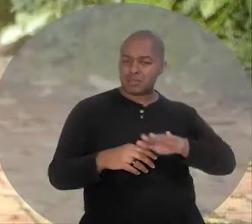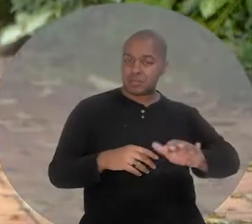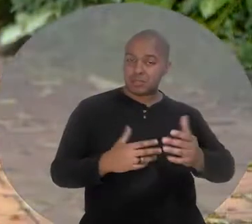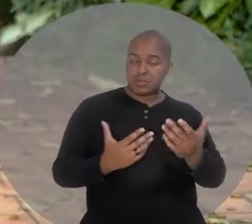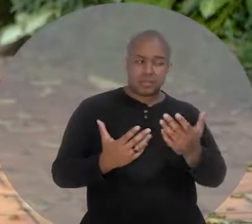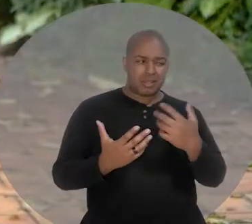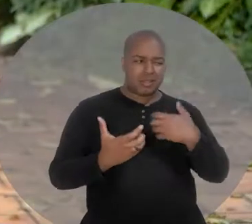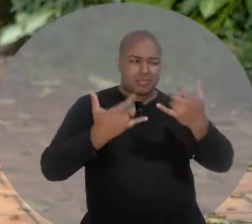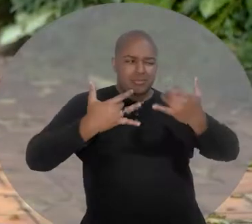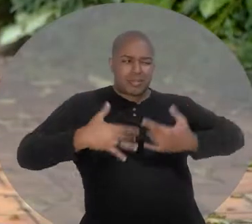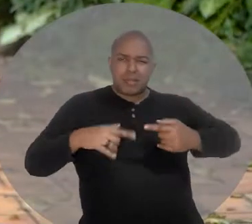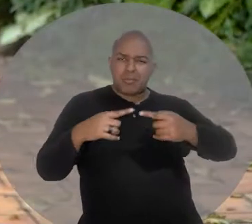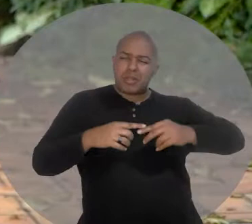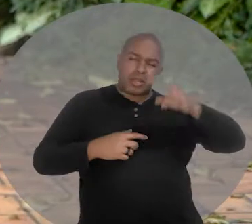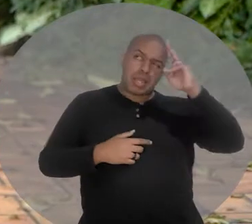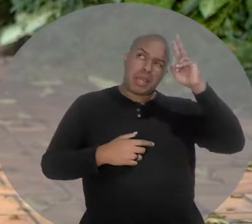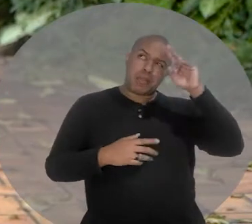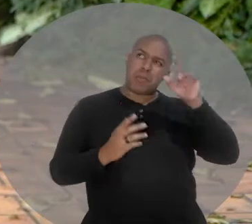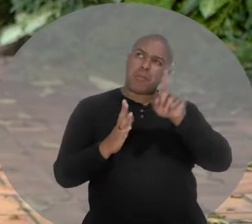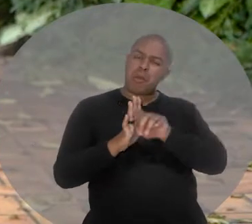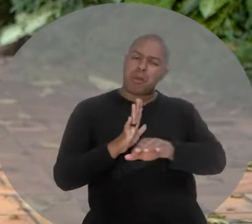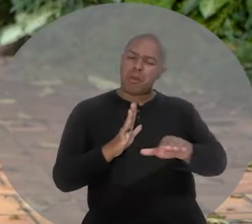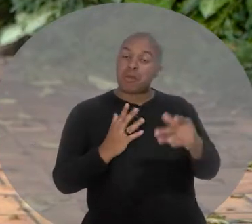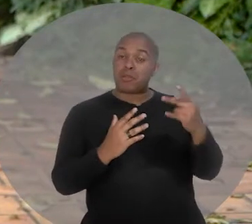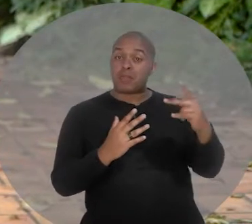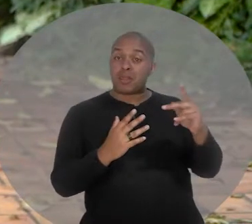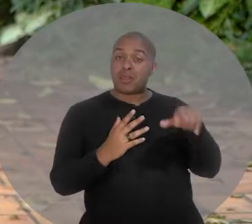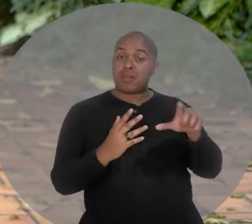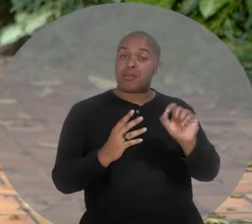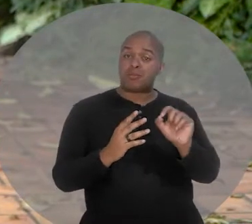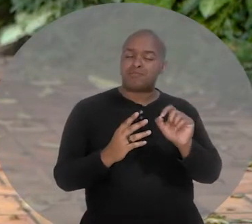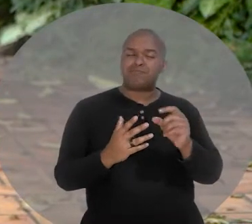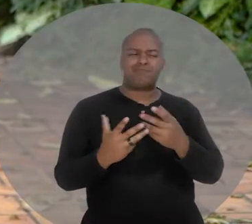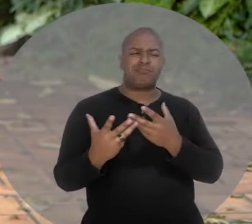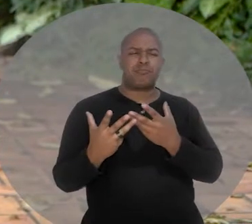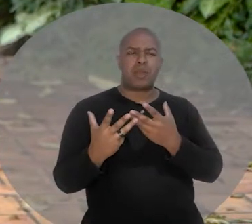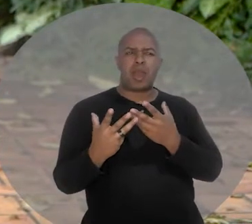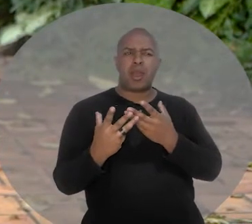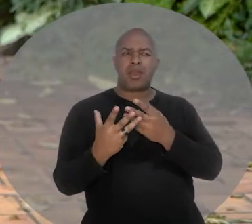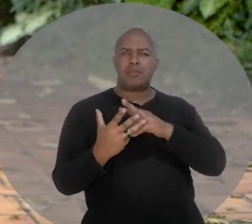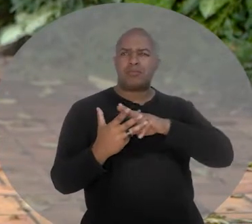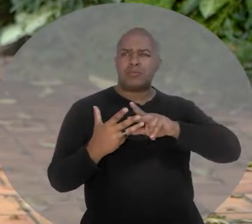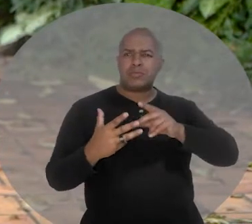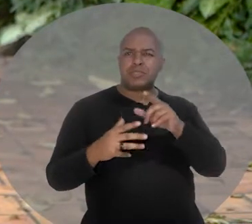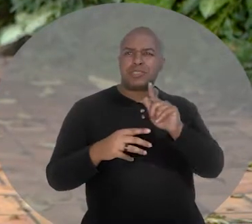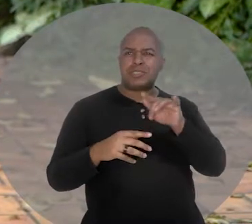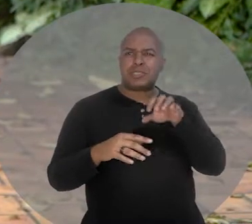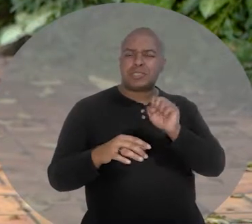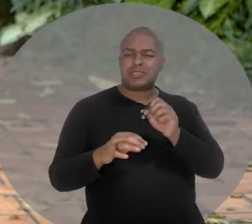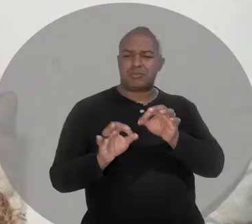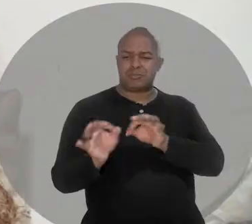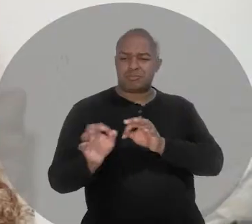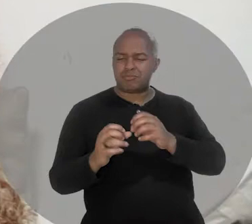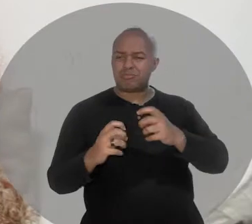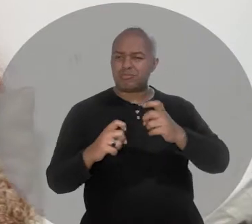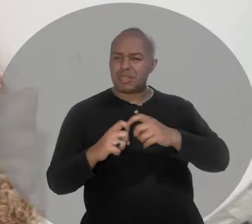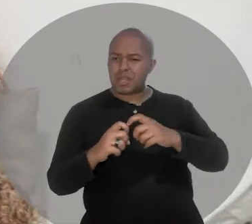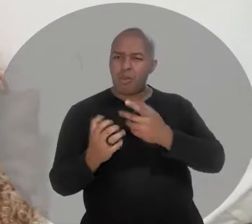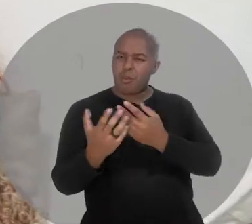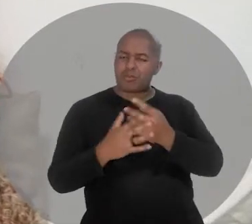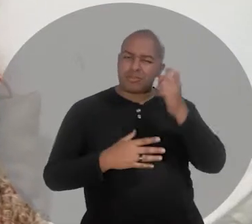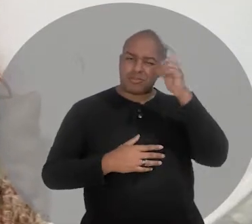O que ela me falava das lembranças de infância dela era muito gesso, muita operação. De